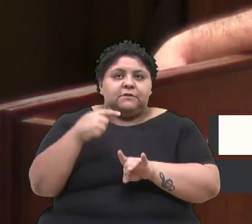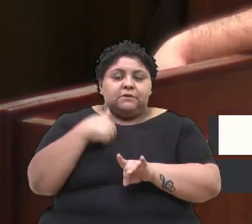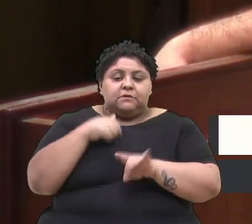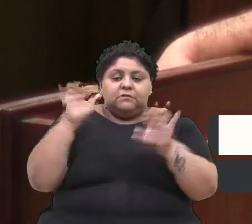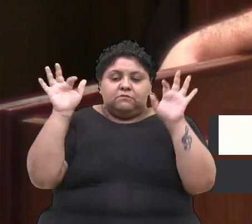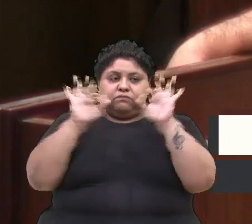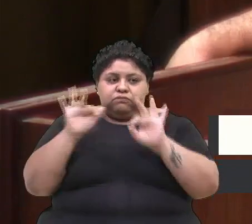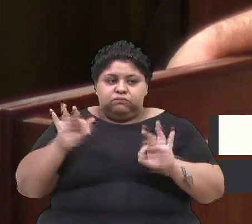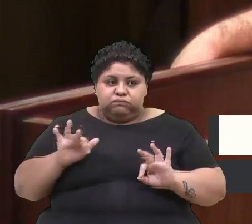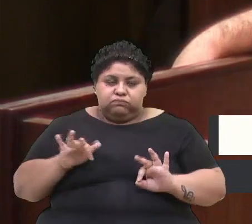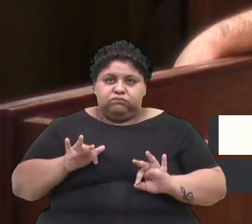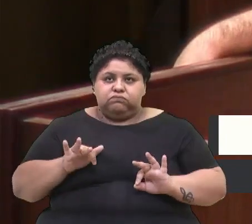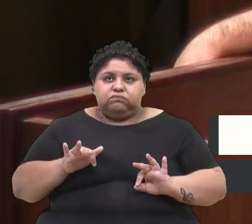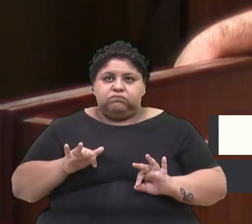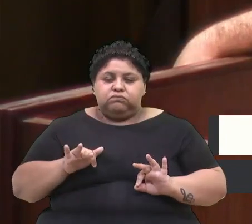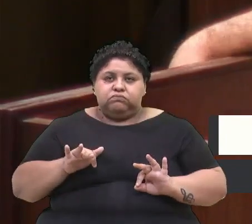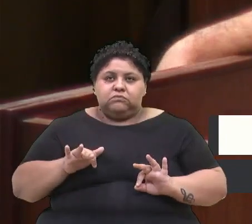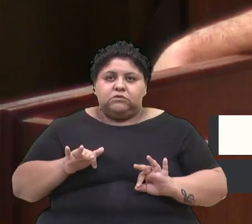ter assumido